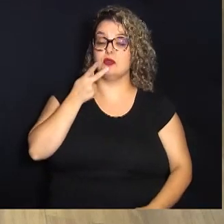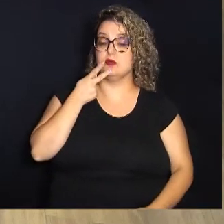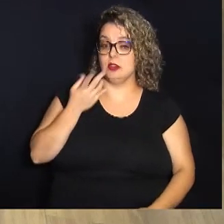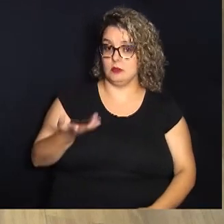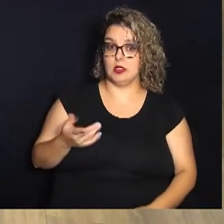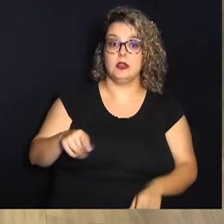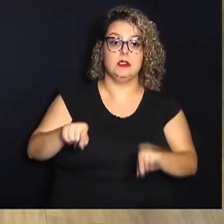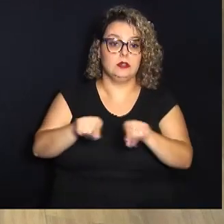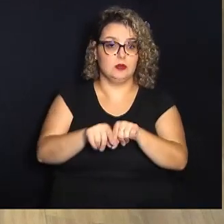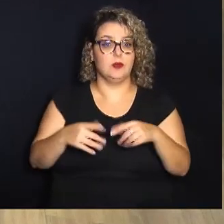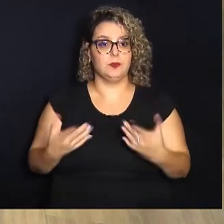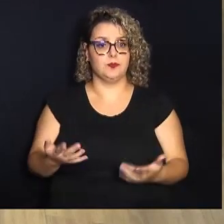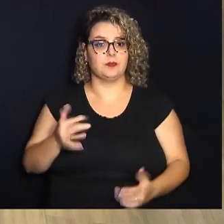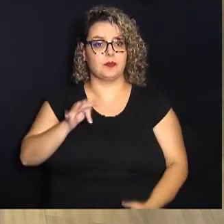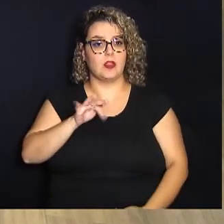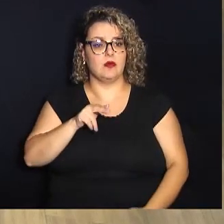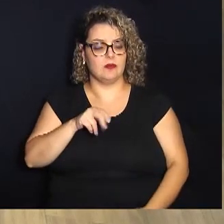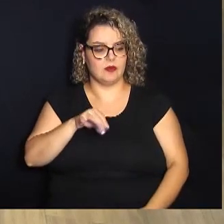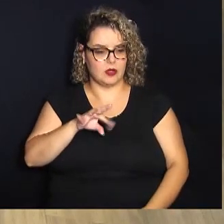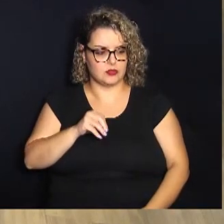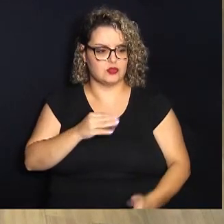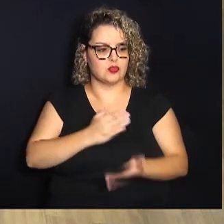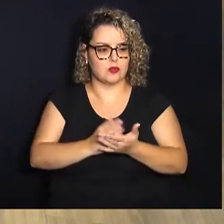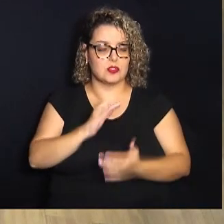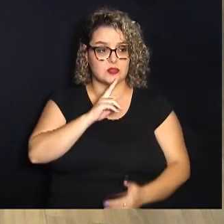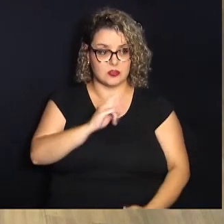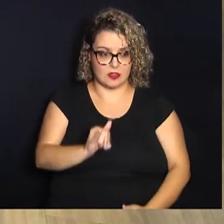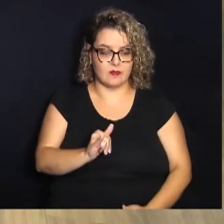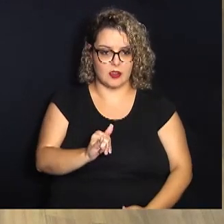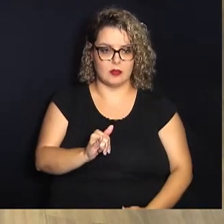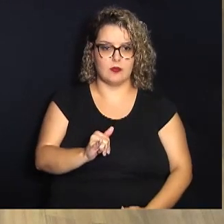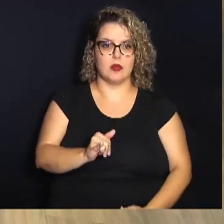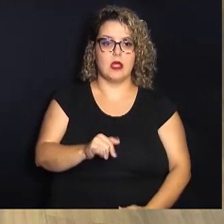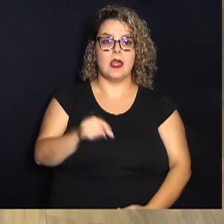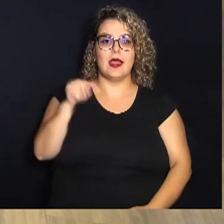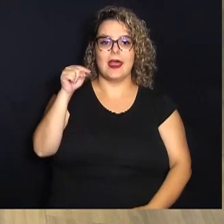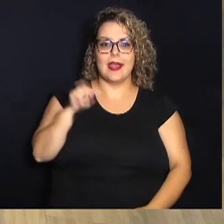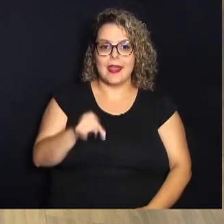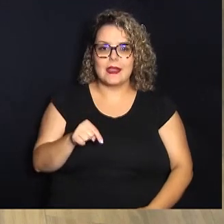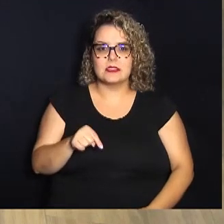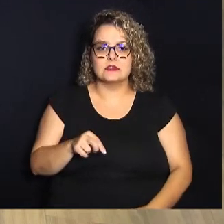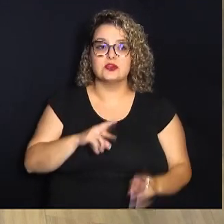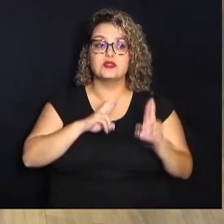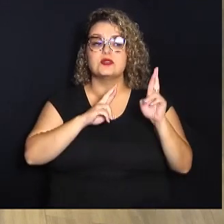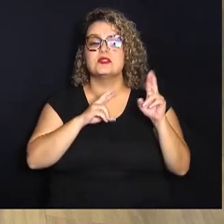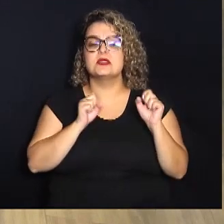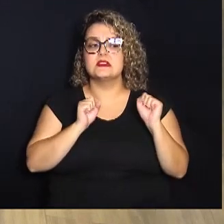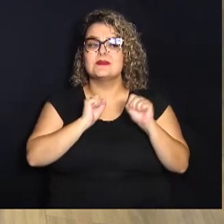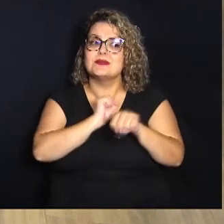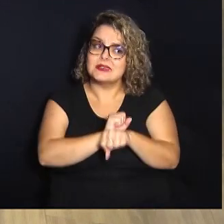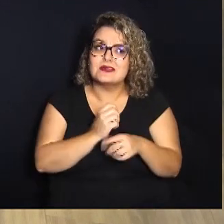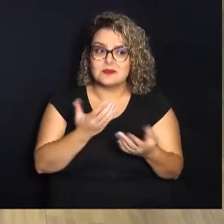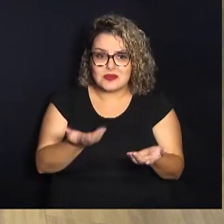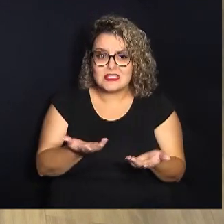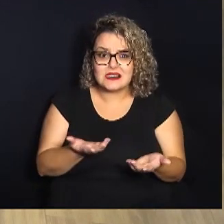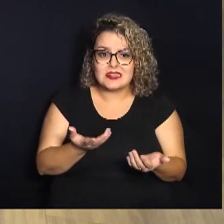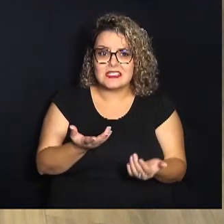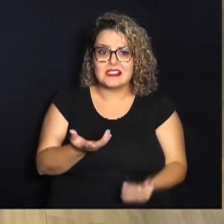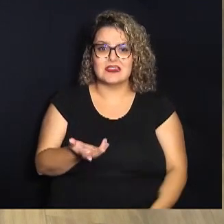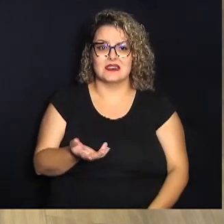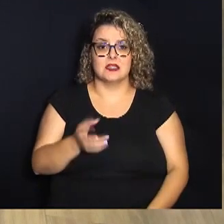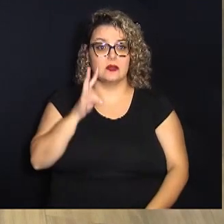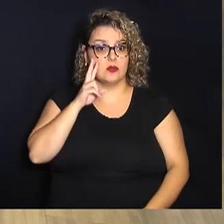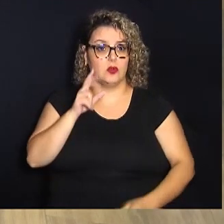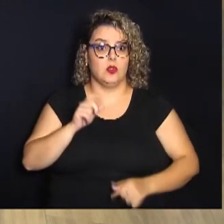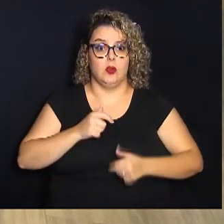isso também. Fausto, no começo da sua resposta, você citou que essa já era uma situação esperada, né? E agora a gente tem visto muitas reportagens,